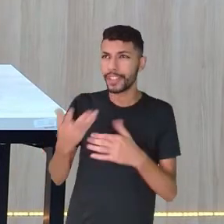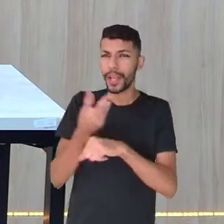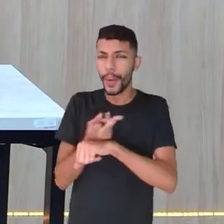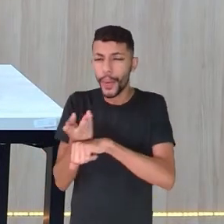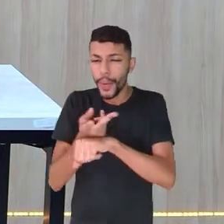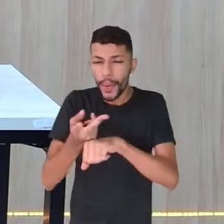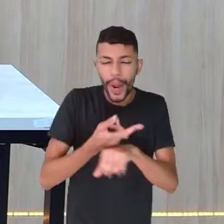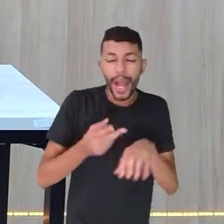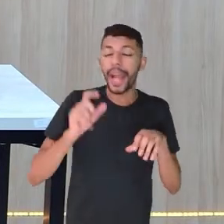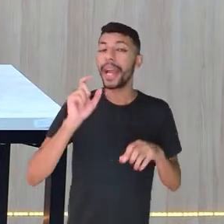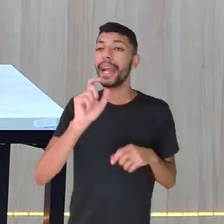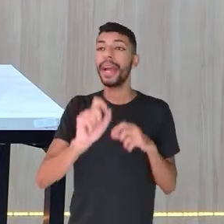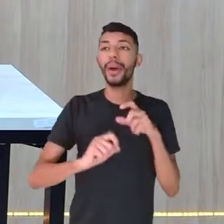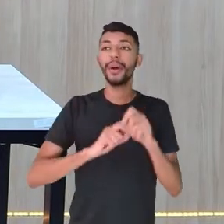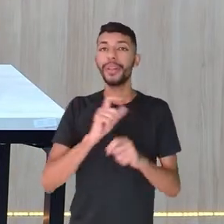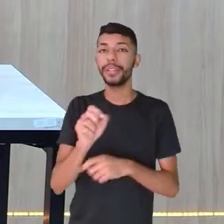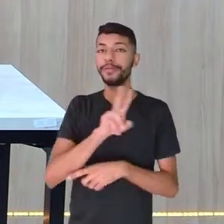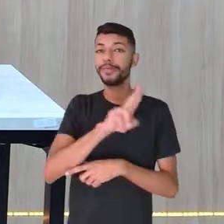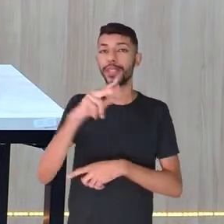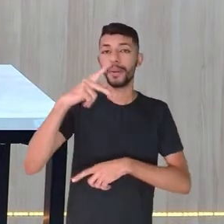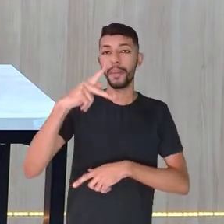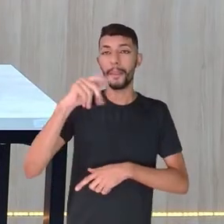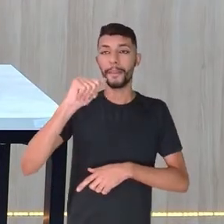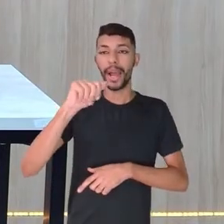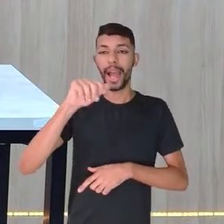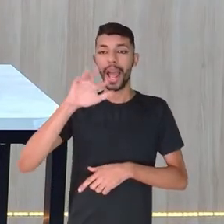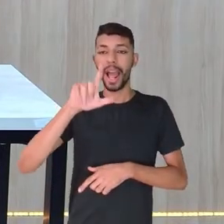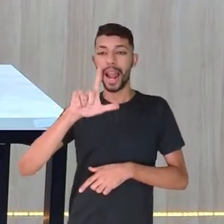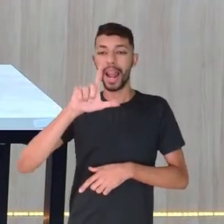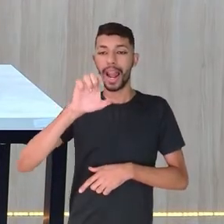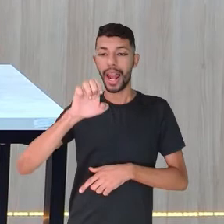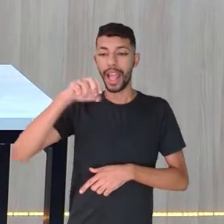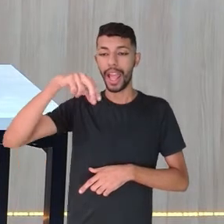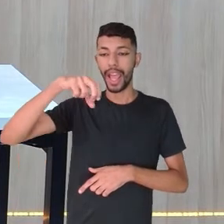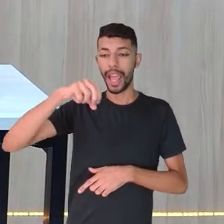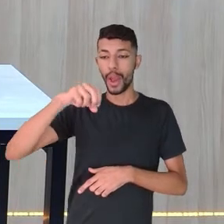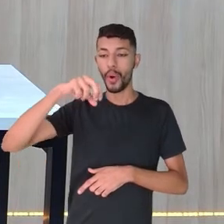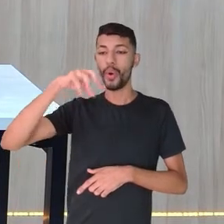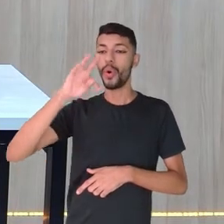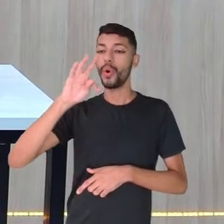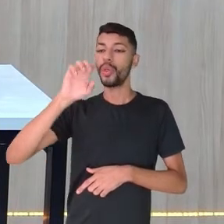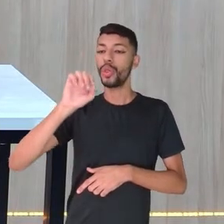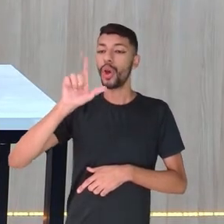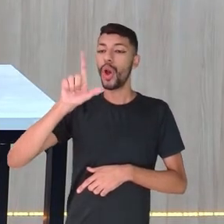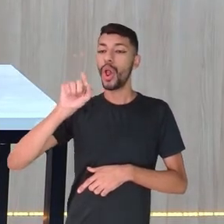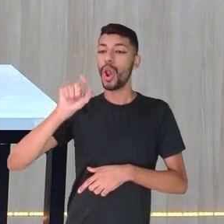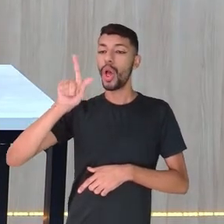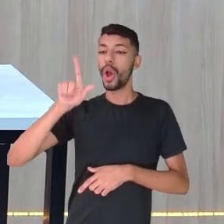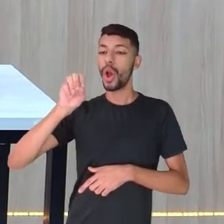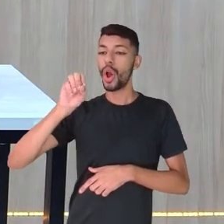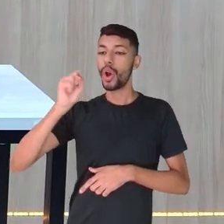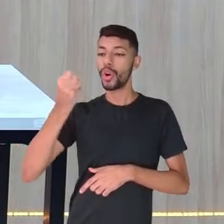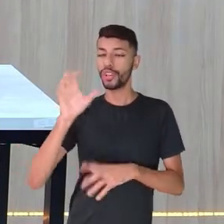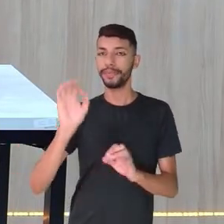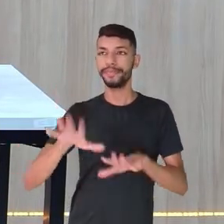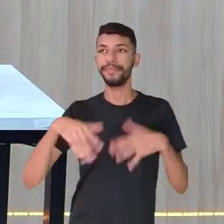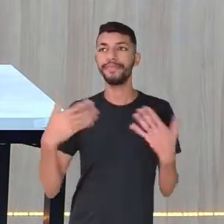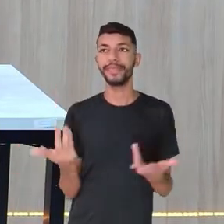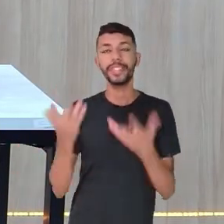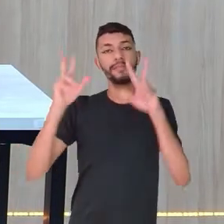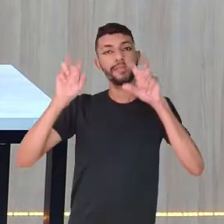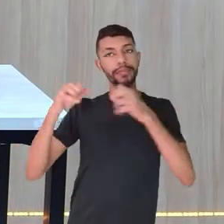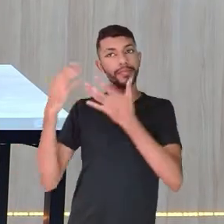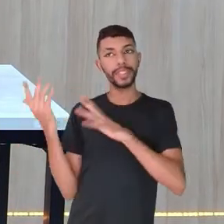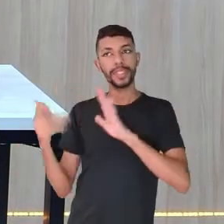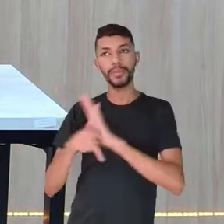busca desses fósseis, são os paleontólogos. Então, esse assunto de fósseis que está aí na nossa aula anterior, então quem